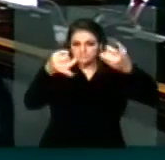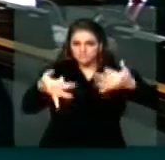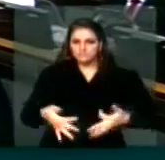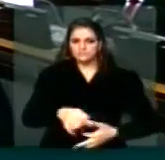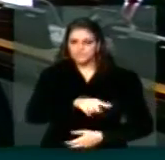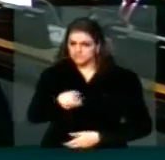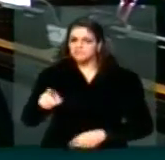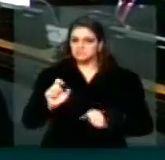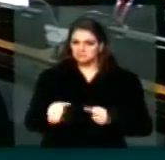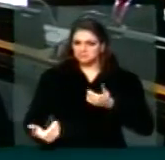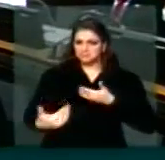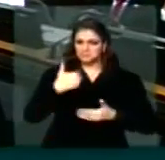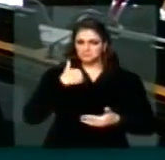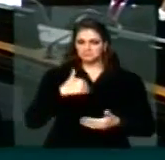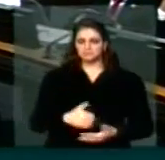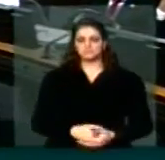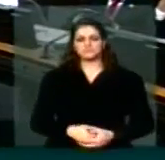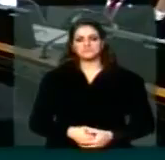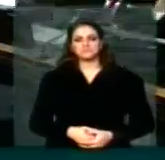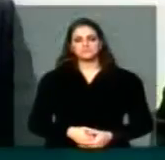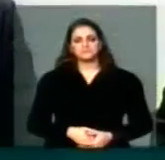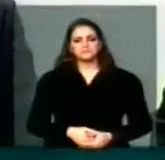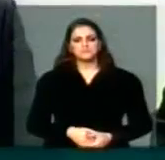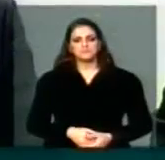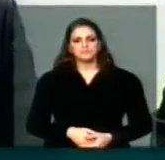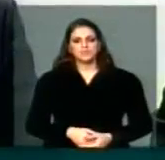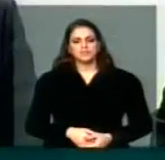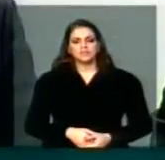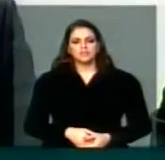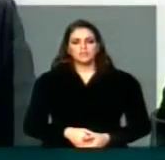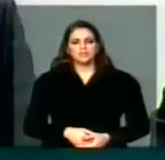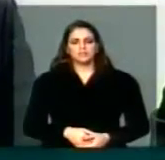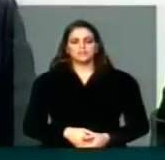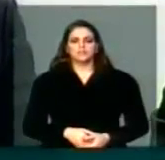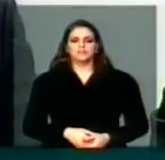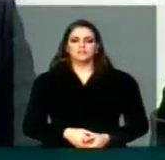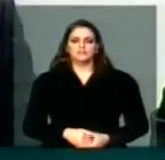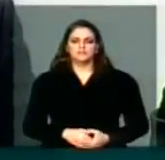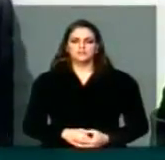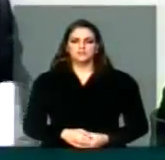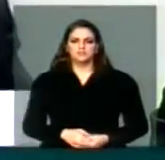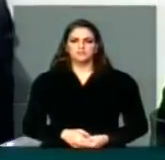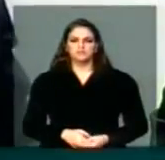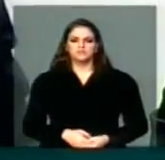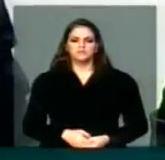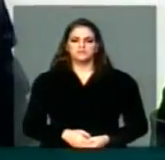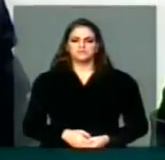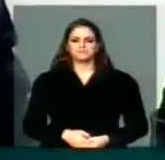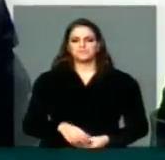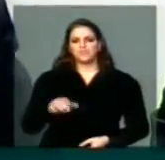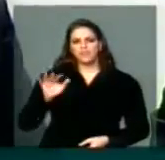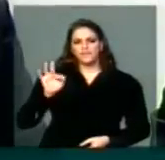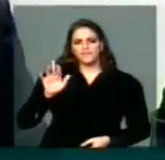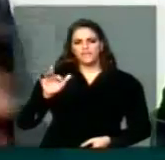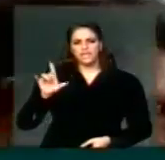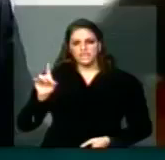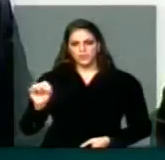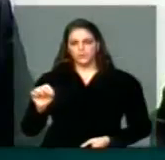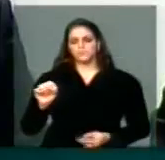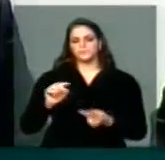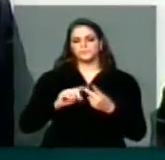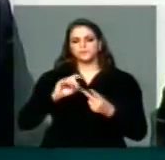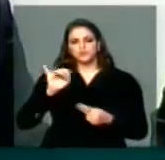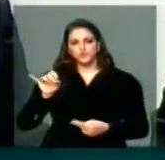possa receber gente. Até porque existe várias maneiras de se comprovar isso. Bom, senhor Fernando Soares, senhor